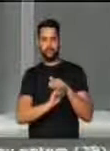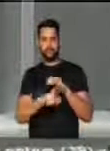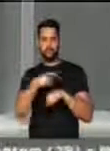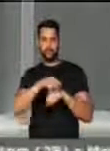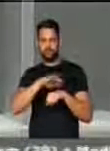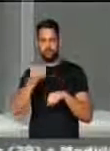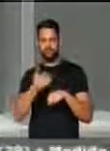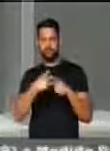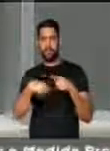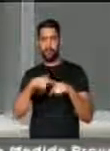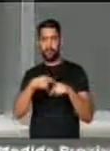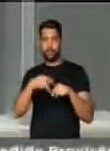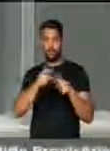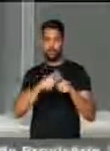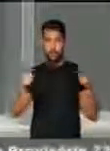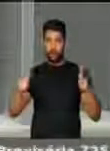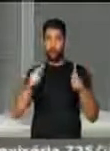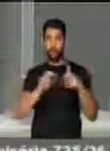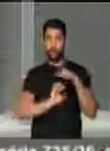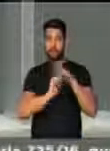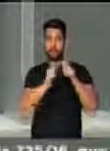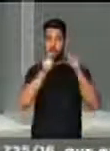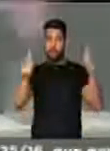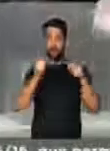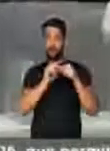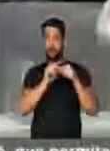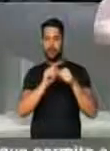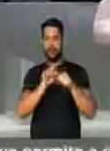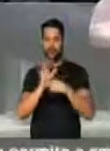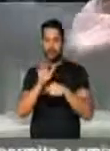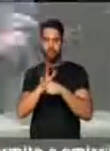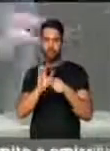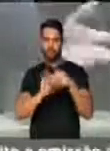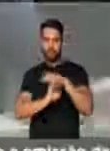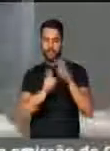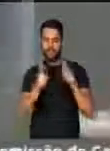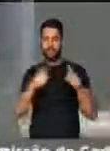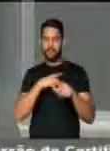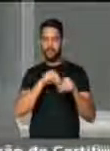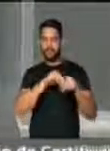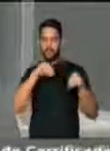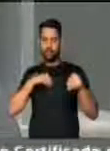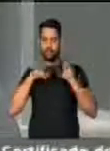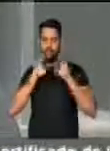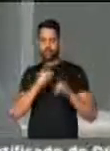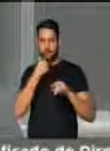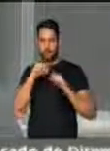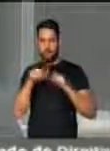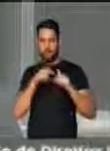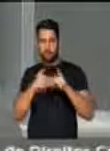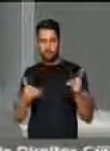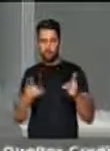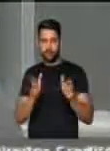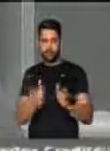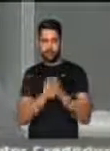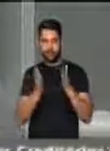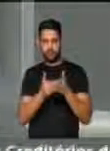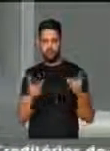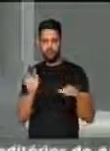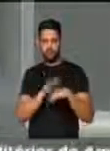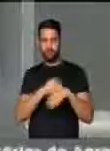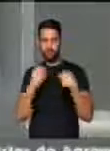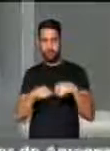multinacionais. E, ao agradar os grandes, obviamente, tem que tirar o direito dos pequenos, dos pobres, dos